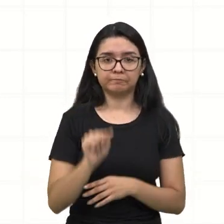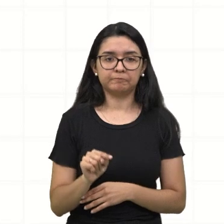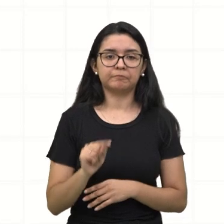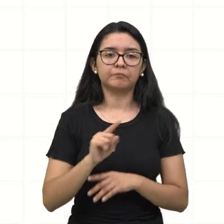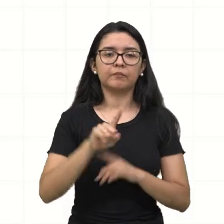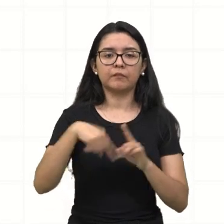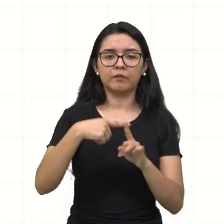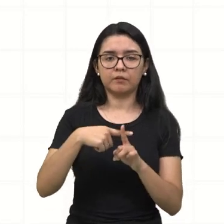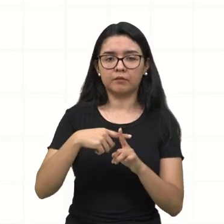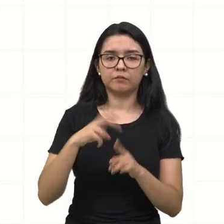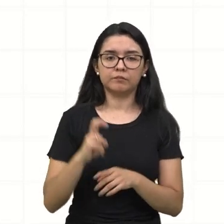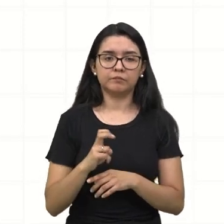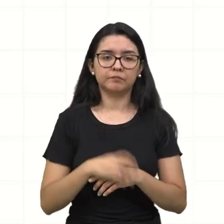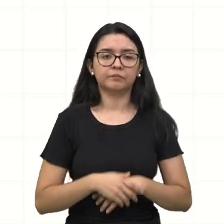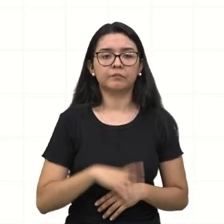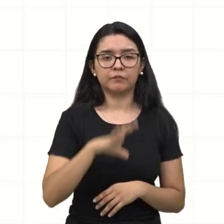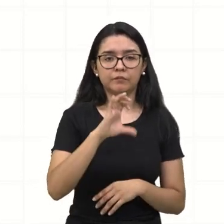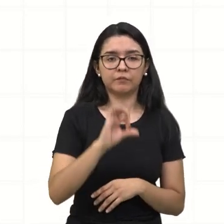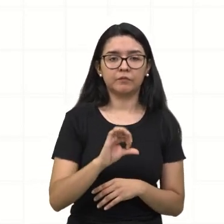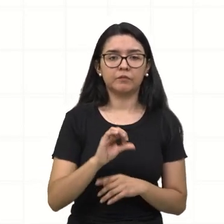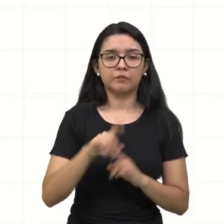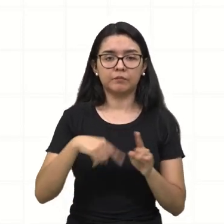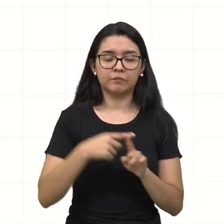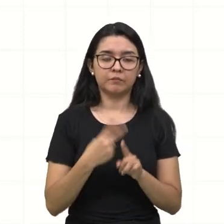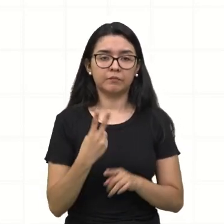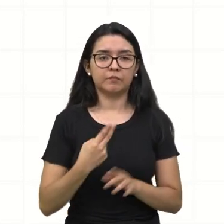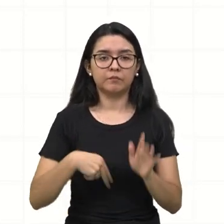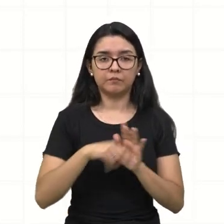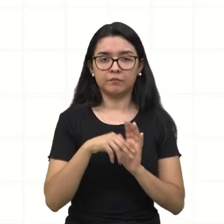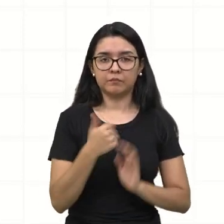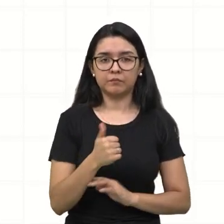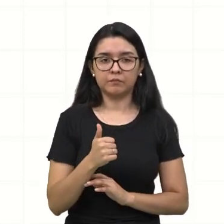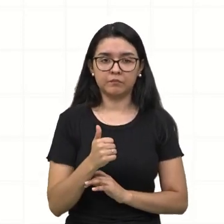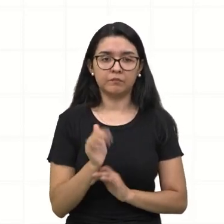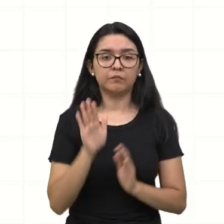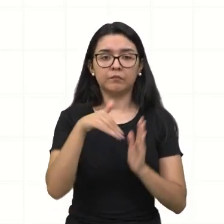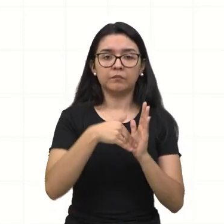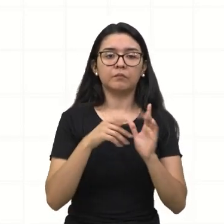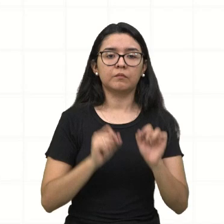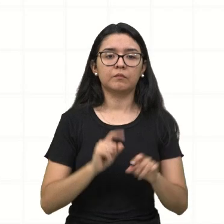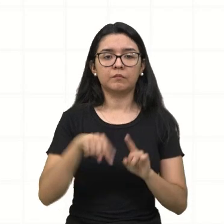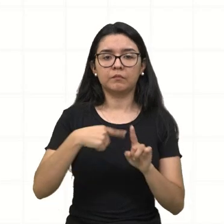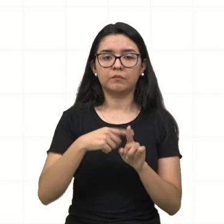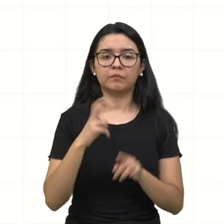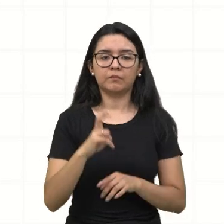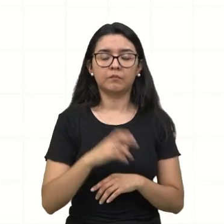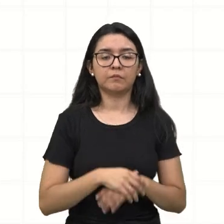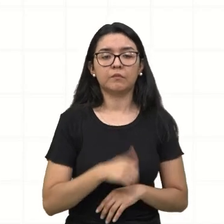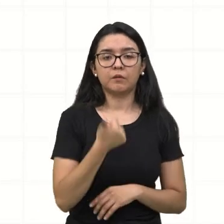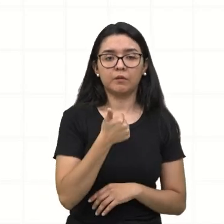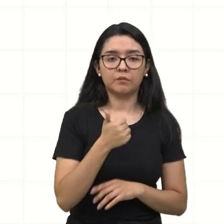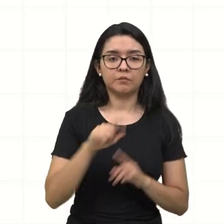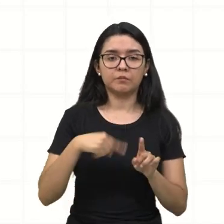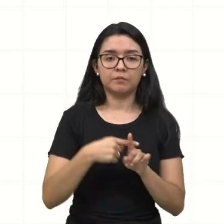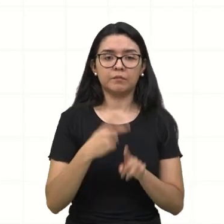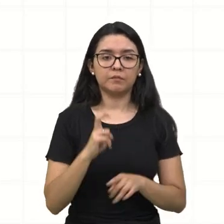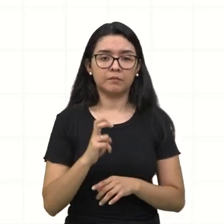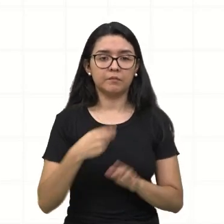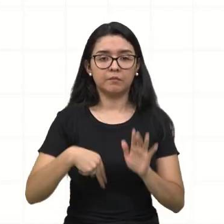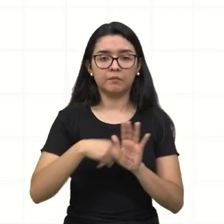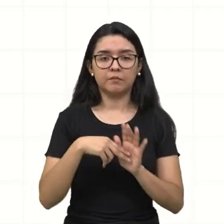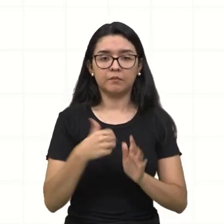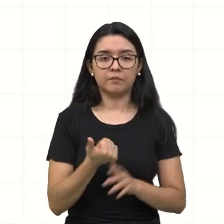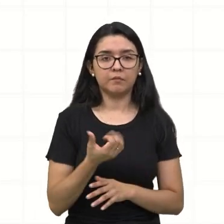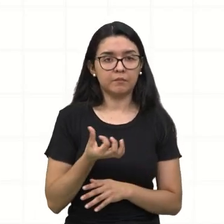calcula-se agora a operação de adição, 9 mais 2, 11. E por fim, efetuamos essa adição. 11 mais